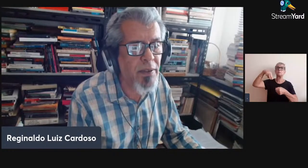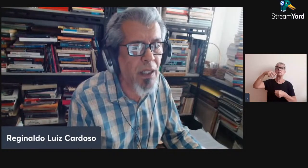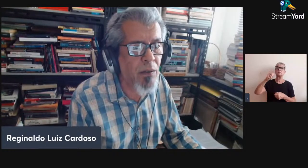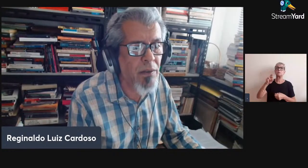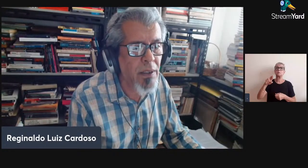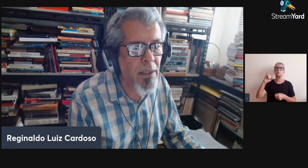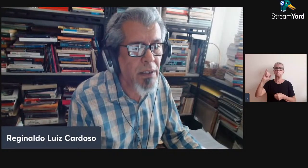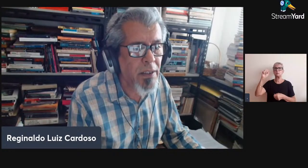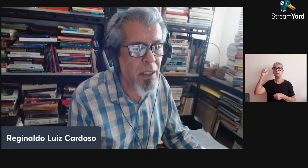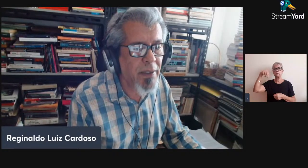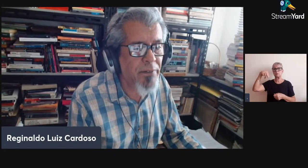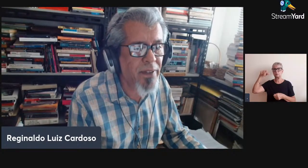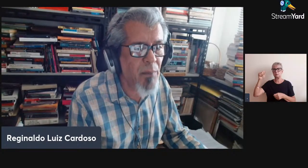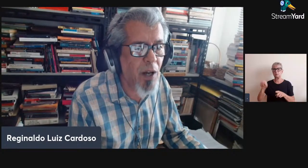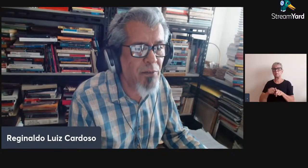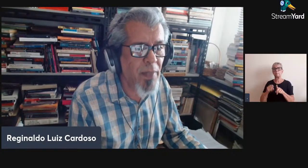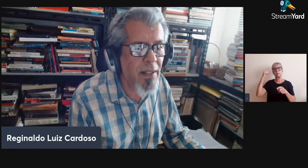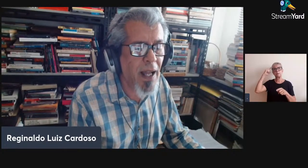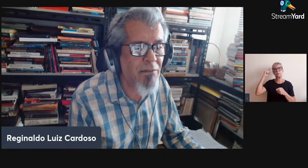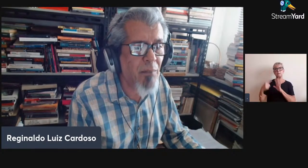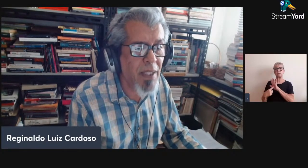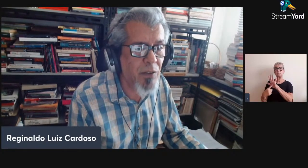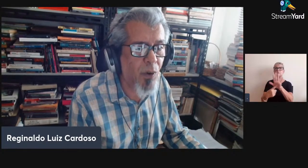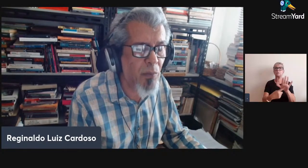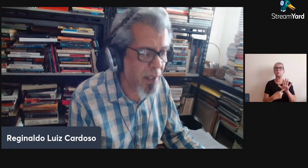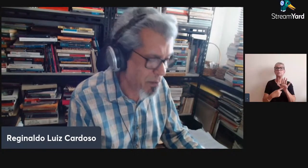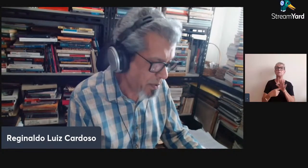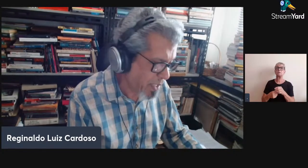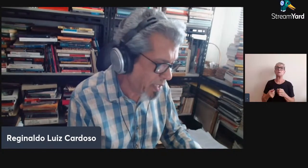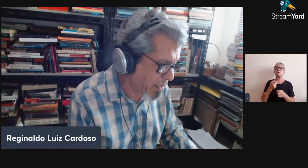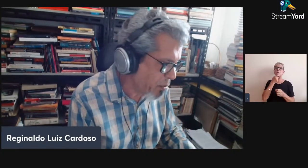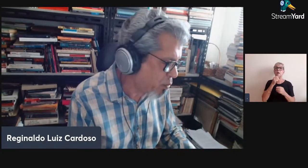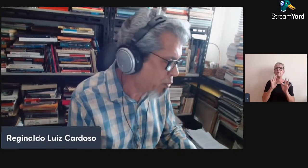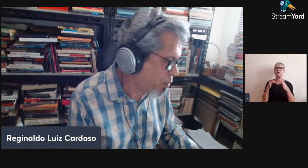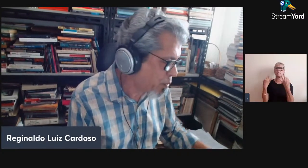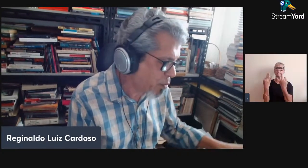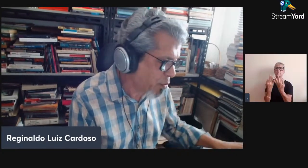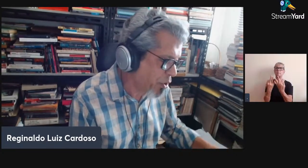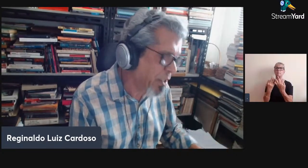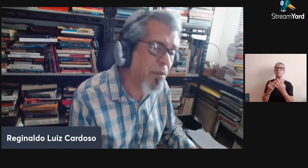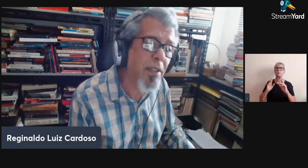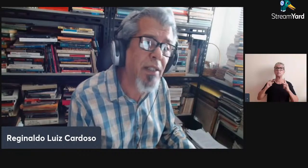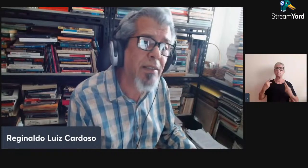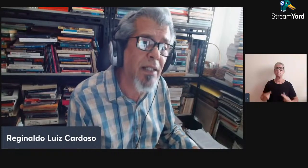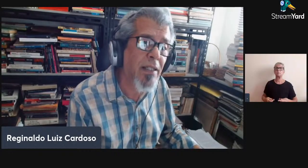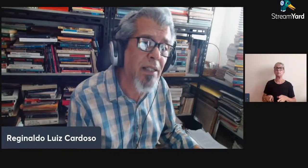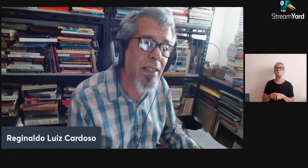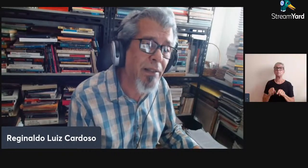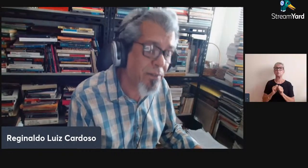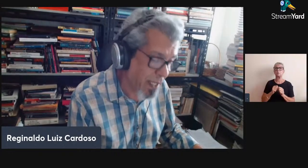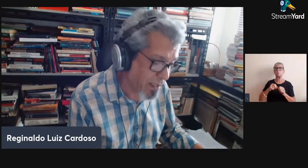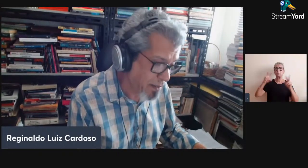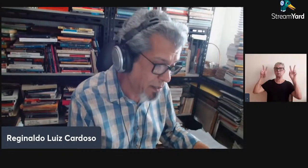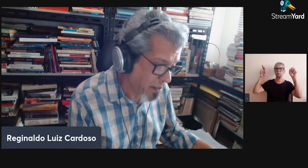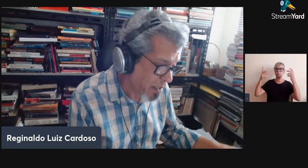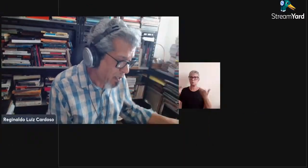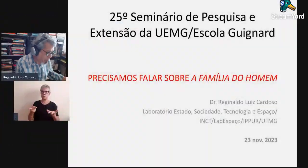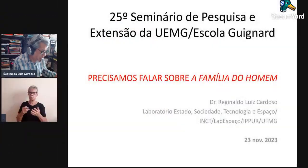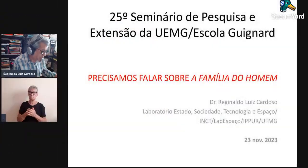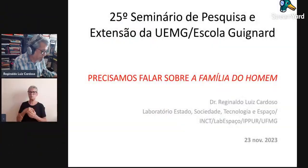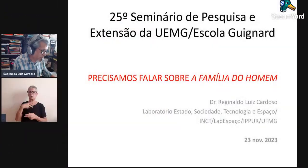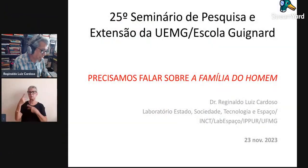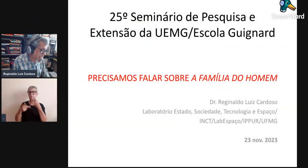a exposição que se chama The Family of Men A Família do Homem daí o título dessa fala